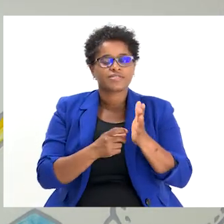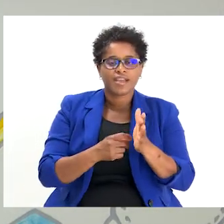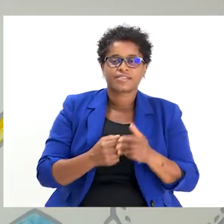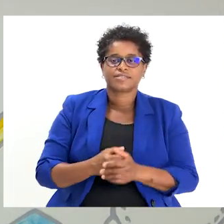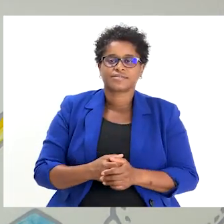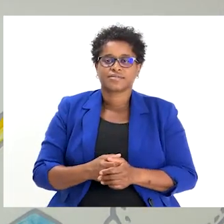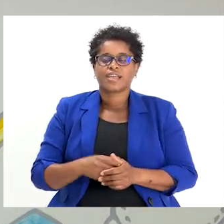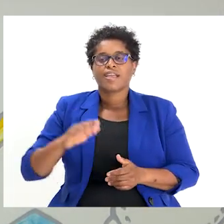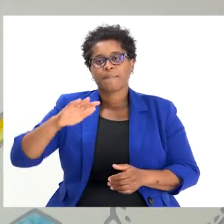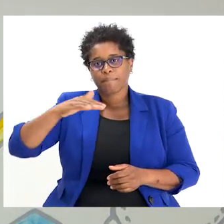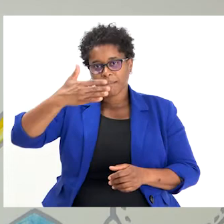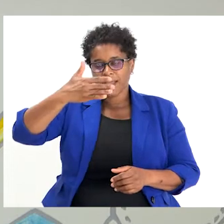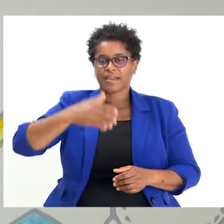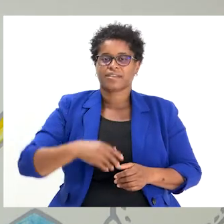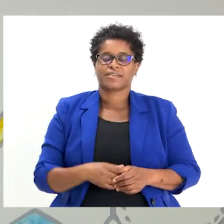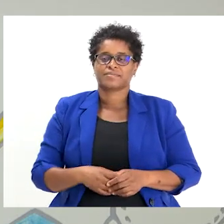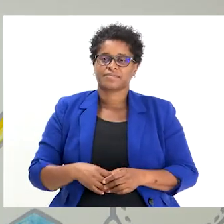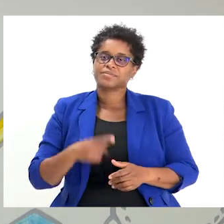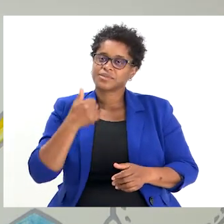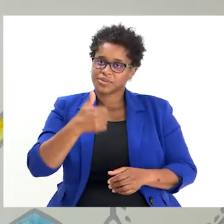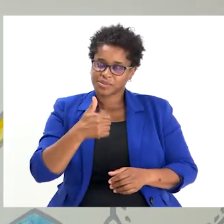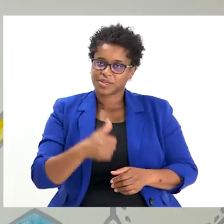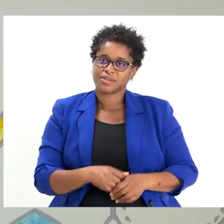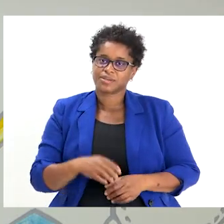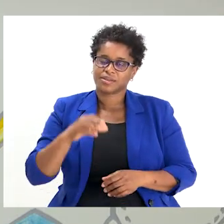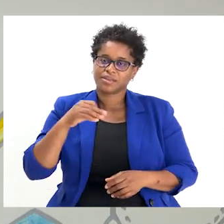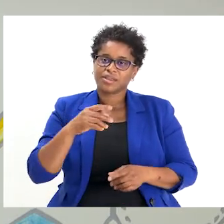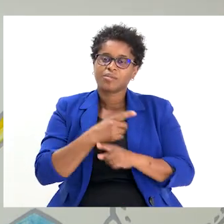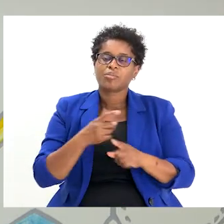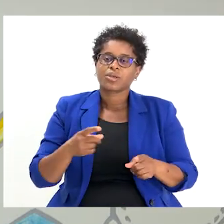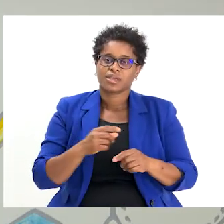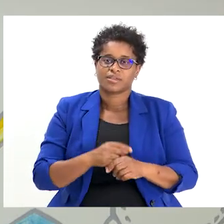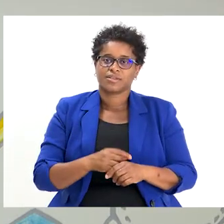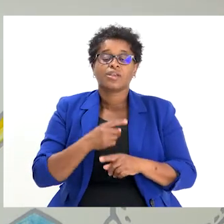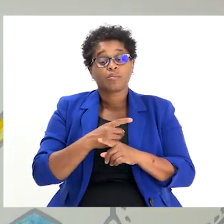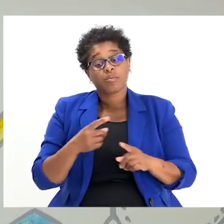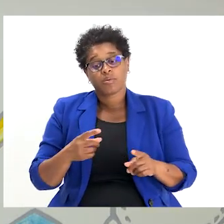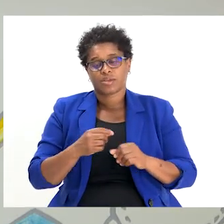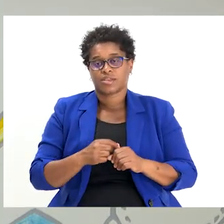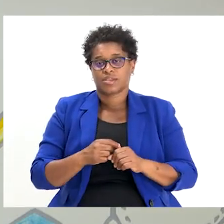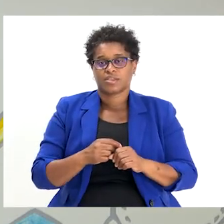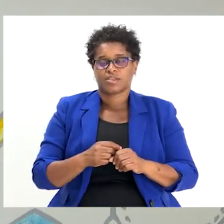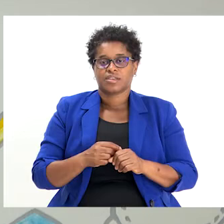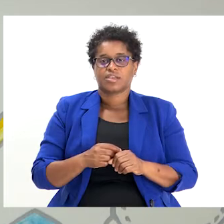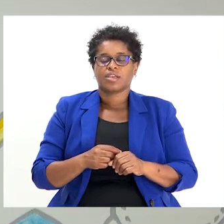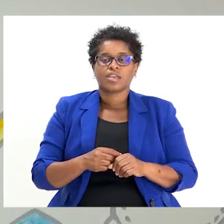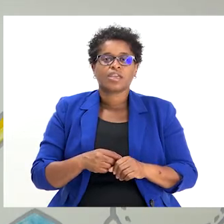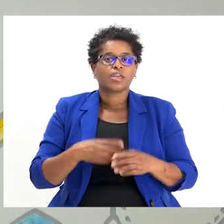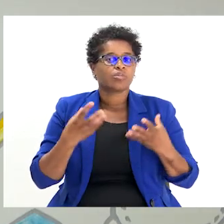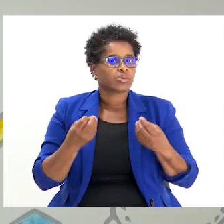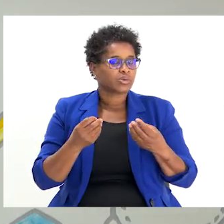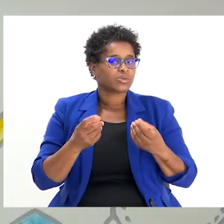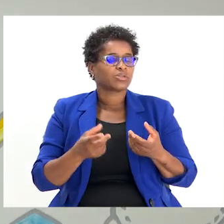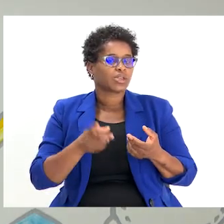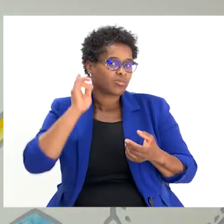necessidade primária. Muito bem. Por que primária? Precisamente porque é